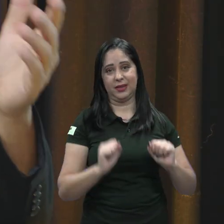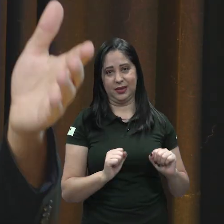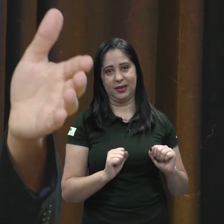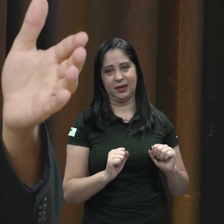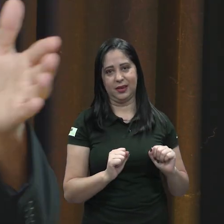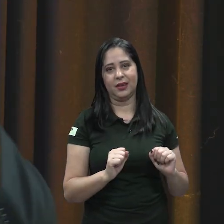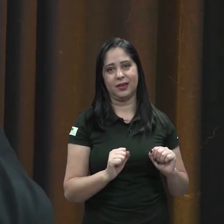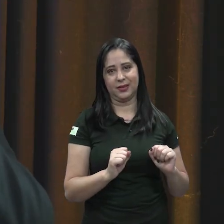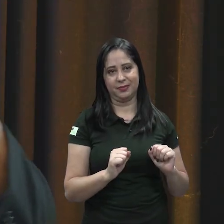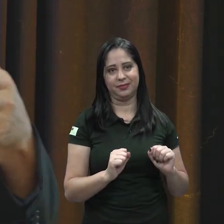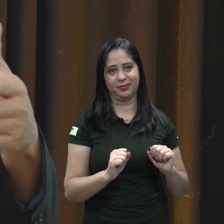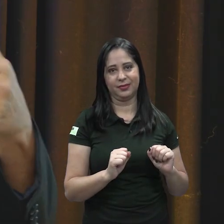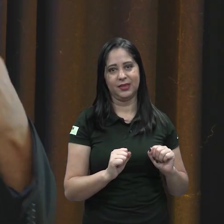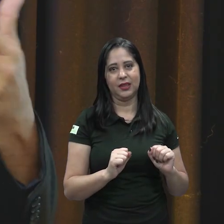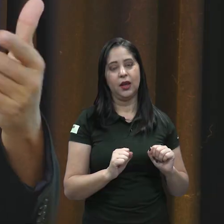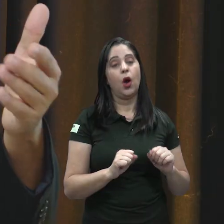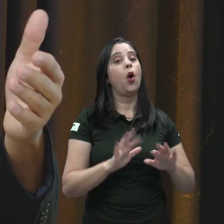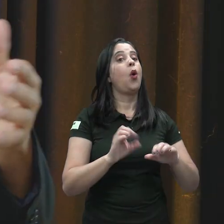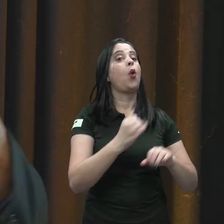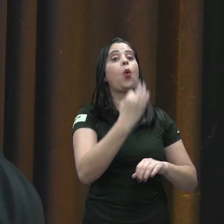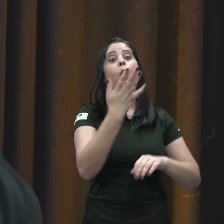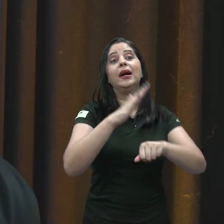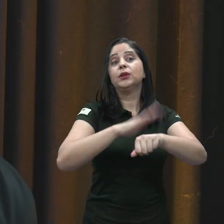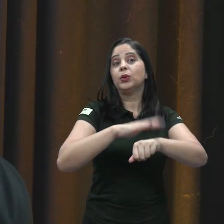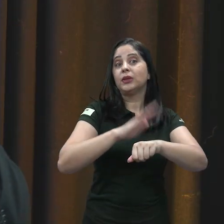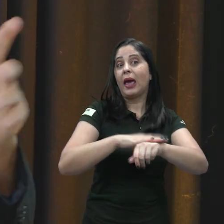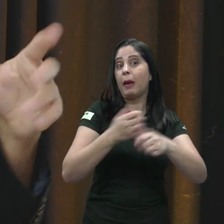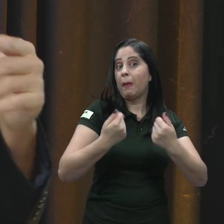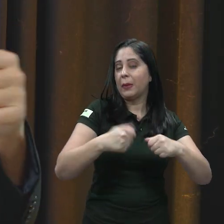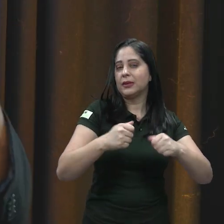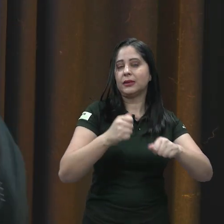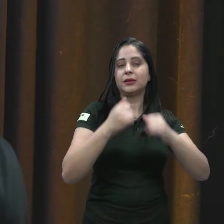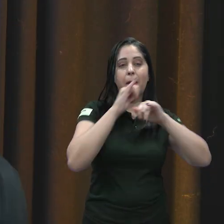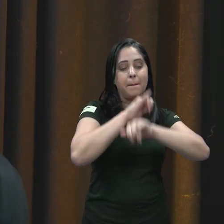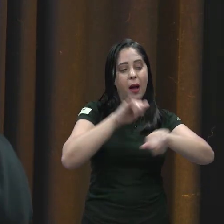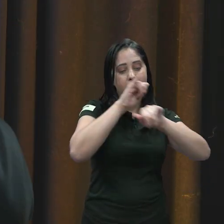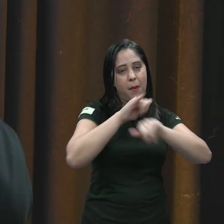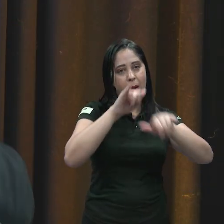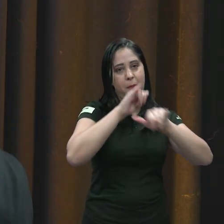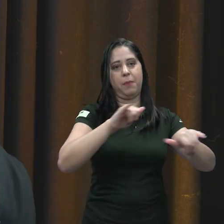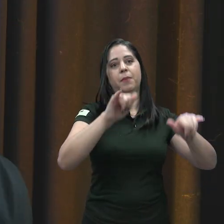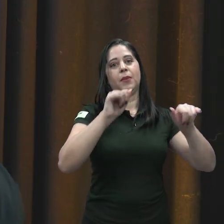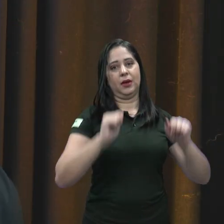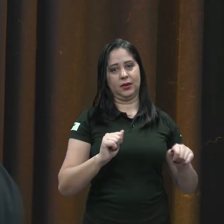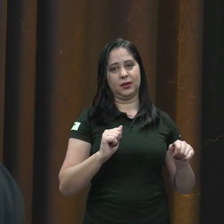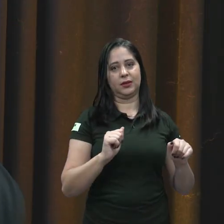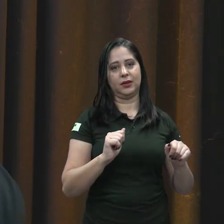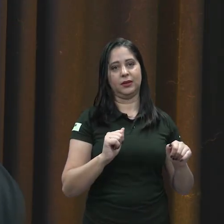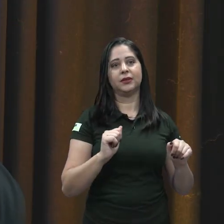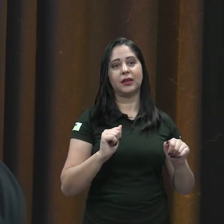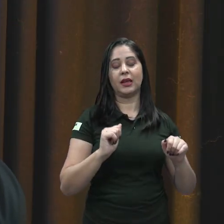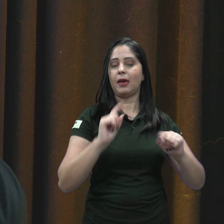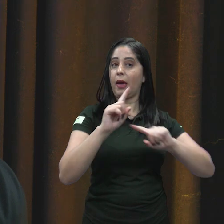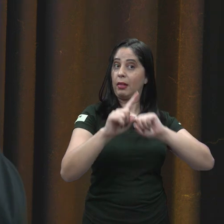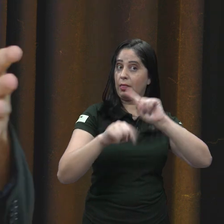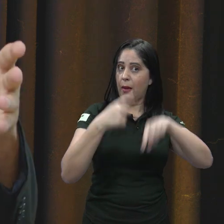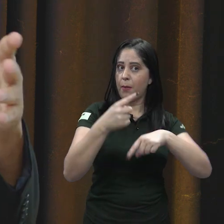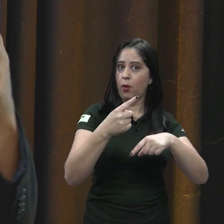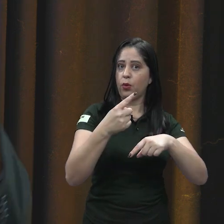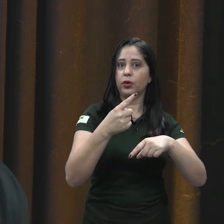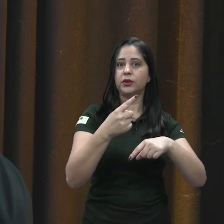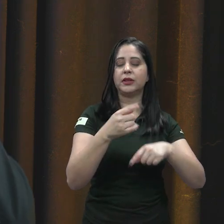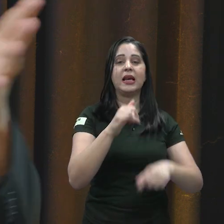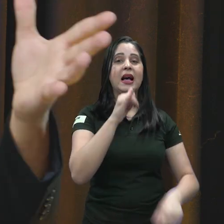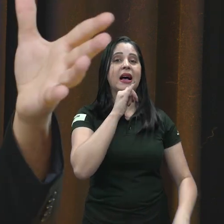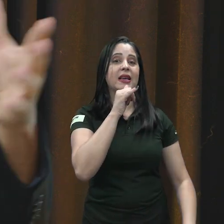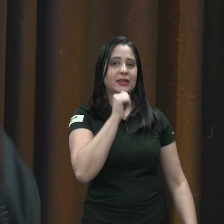quanto precisa estar presente, quanto tempo precisa de campanha para que aquilo que se comece a converter, né? Existe campanhas, por